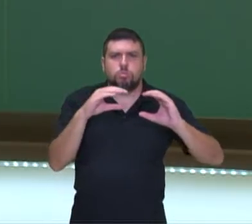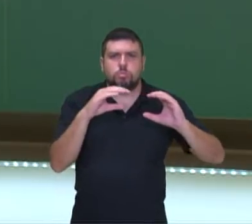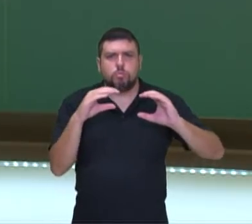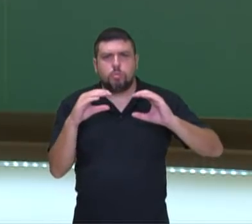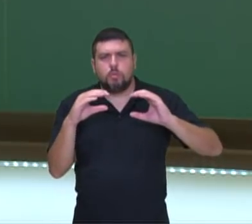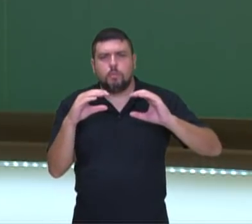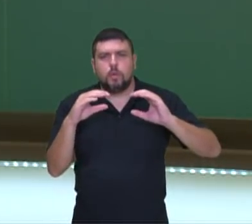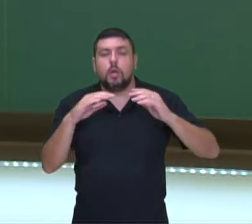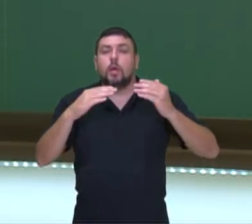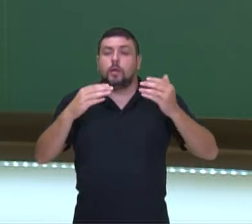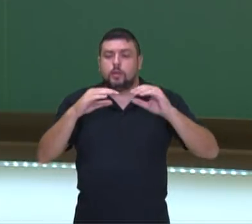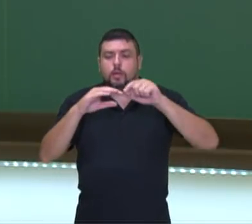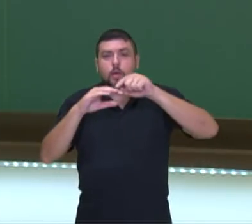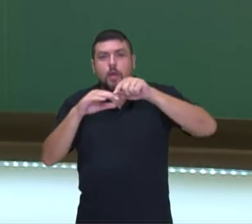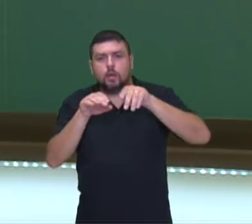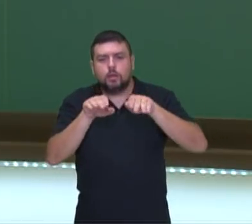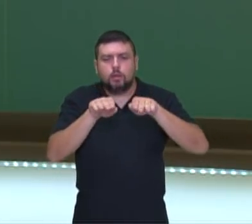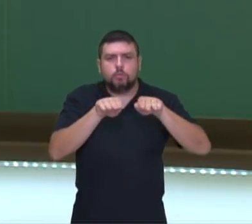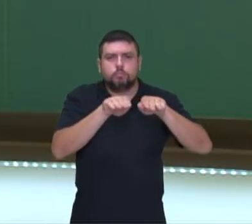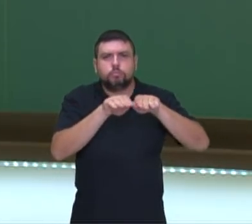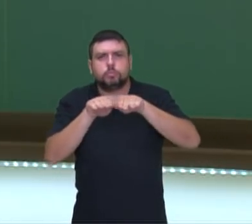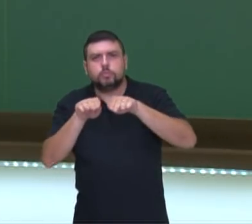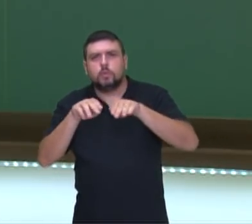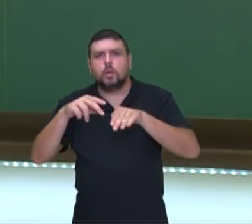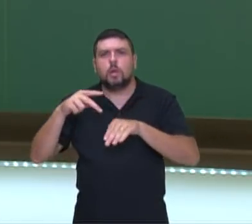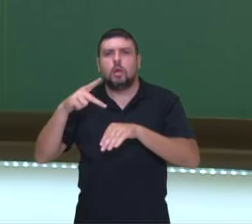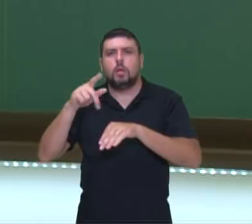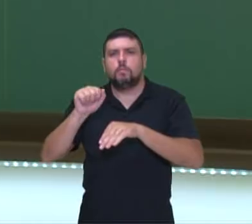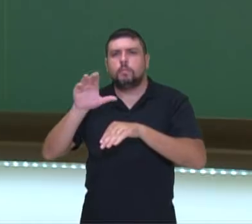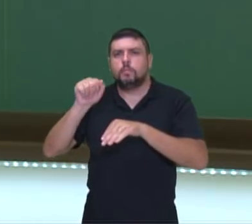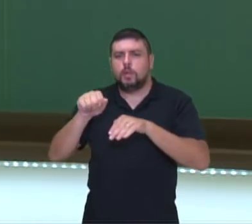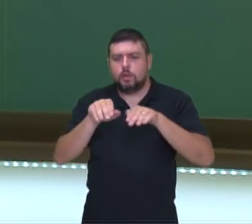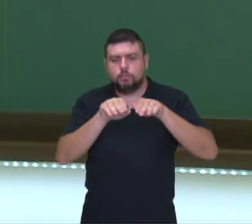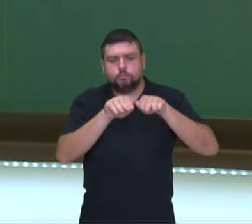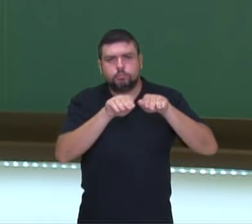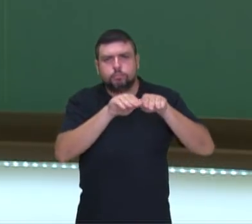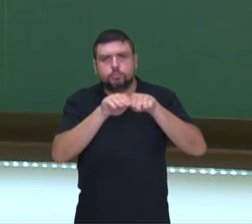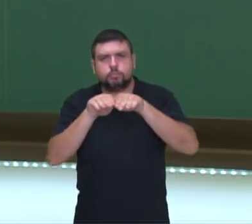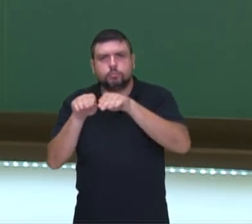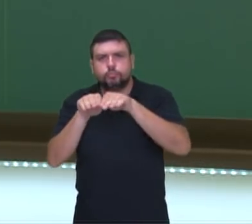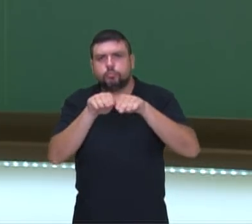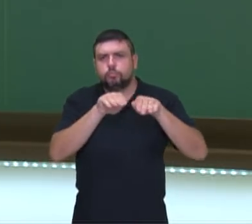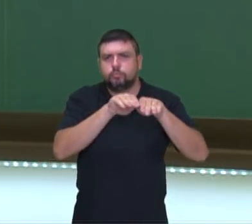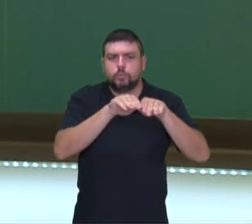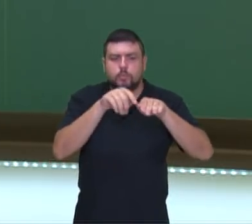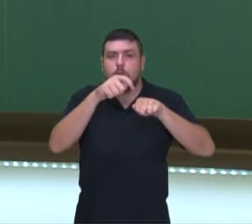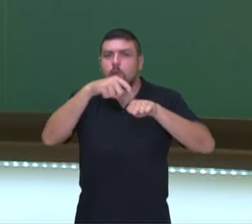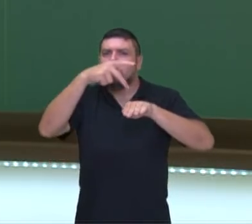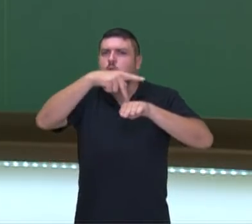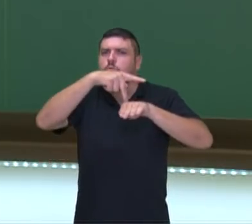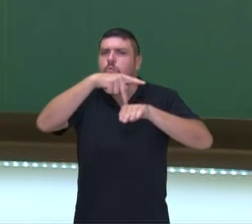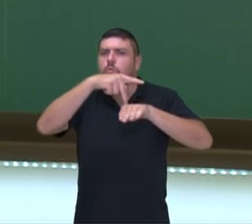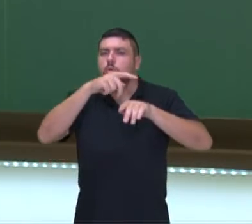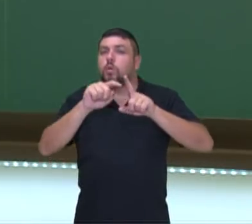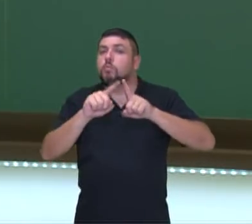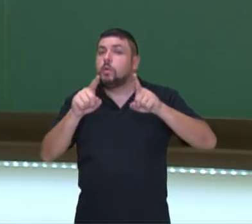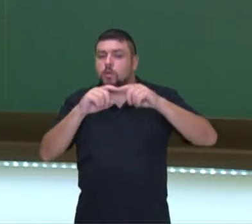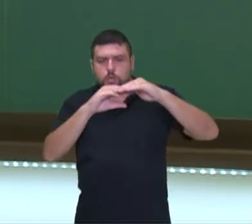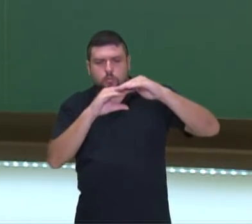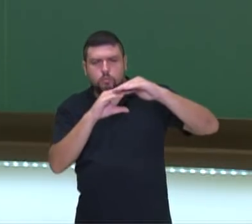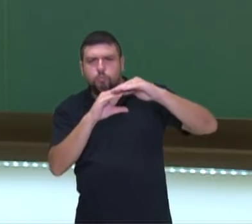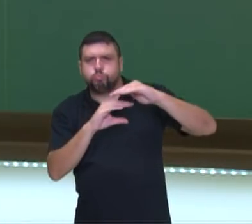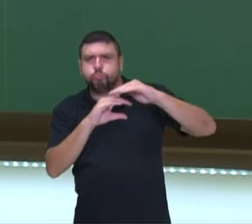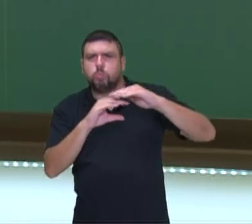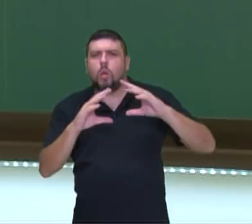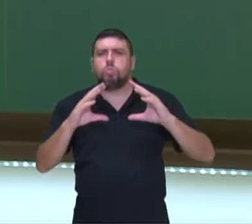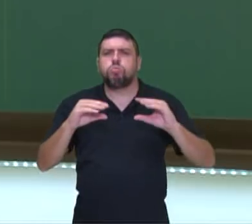essas placas se movimentam, porque ela é sólida, mas o que está abaixo dela é o quê? Líquido. E